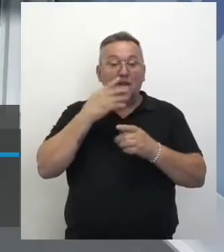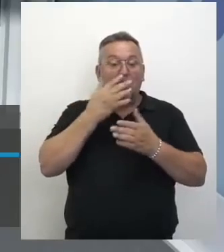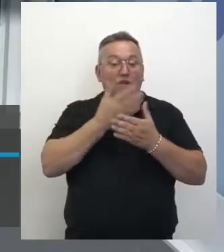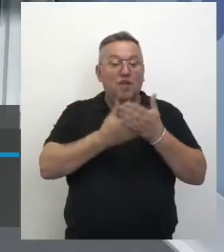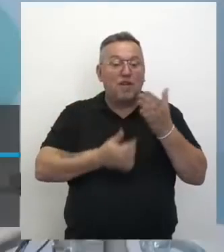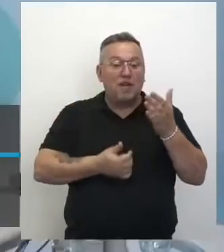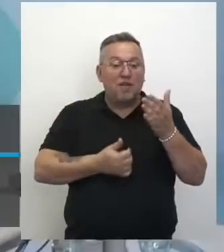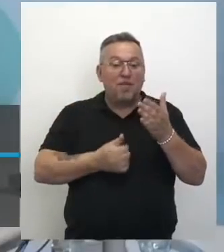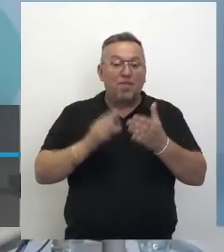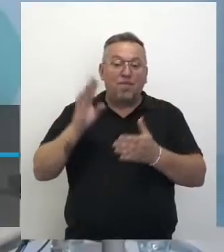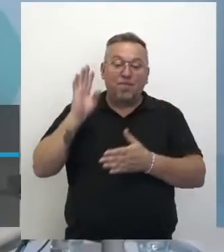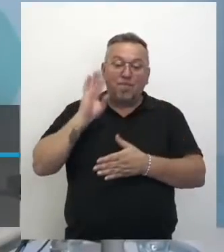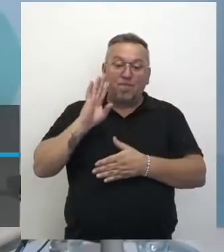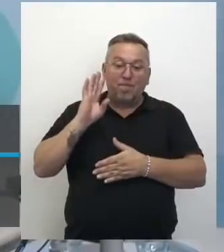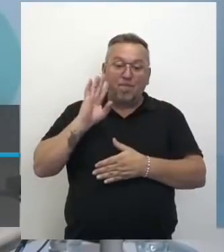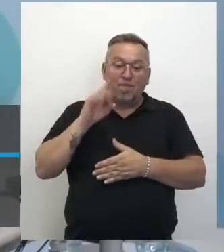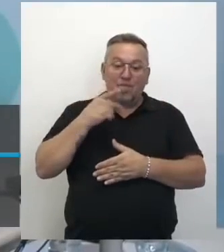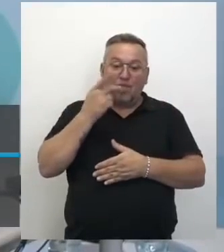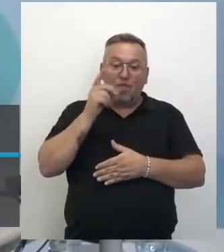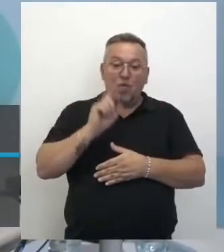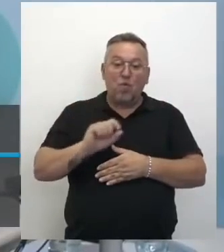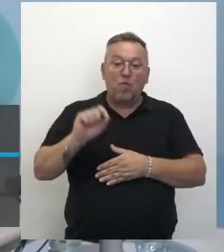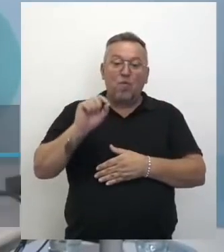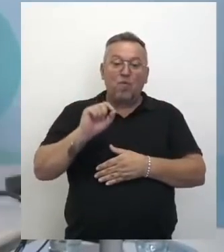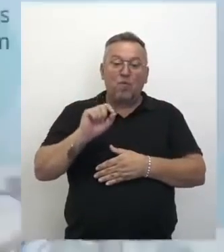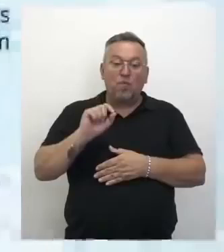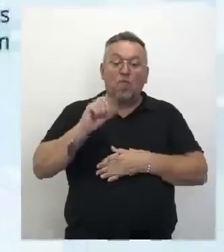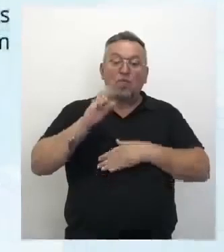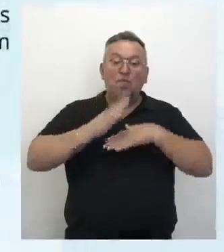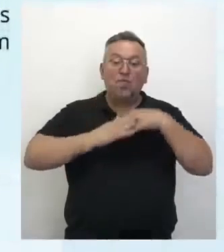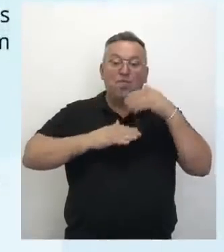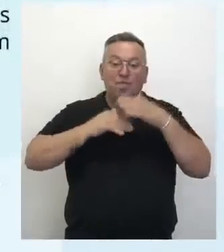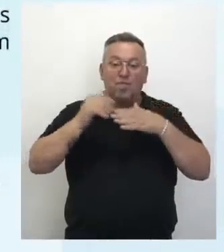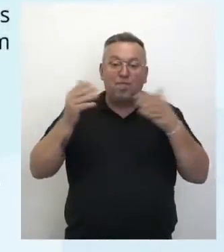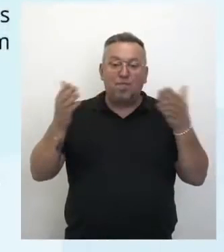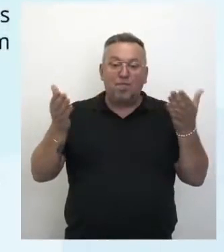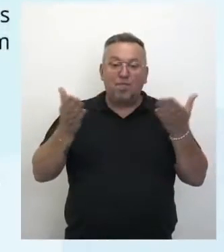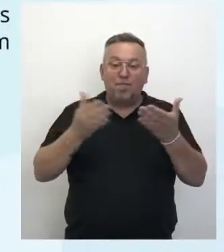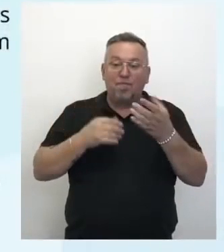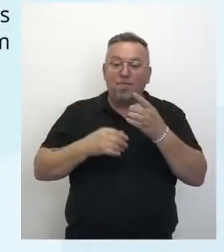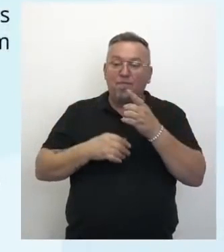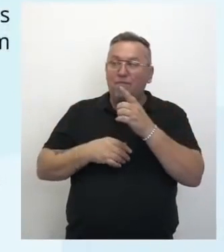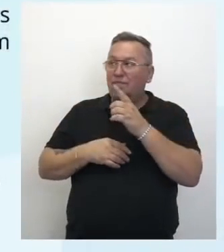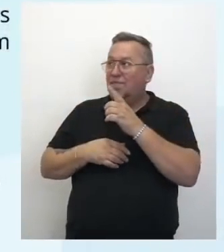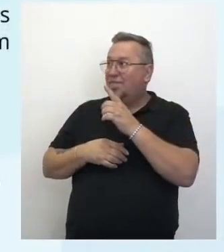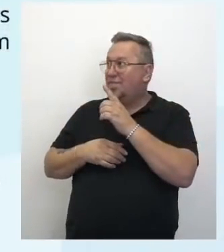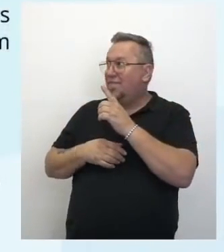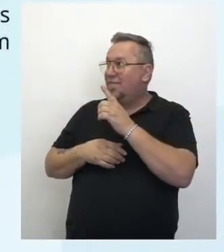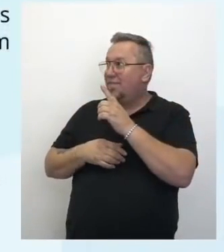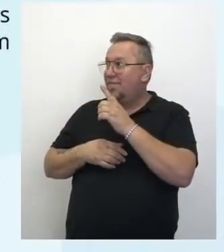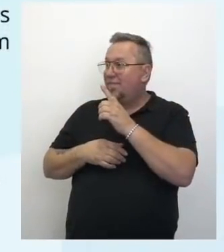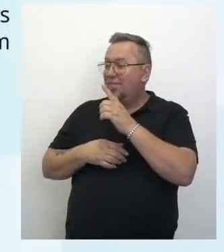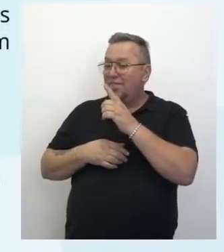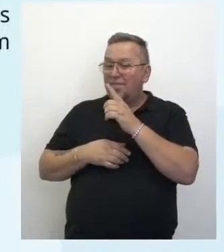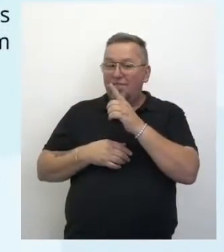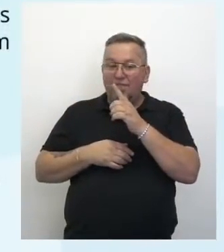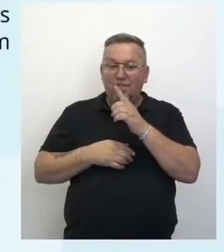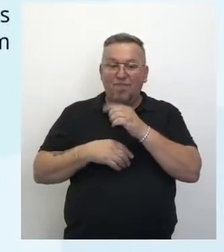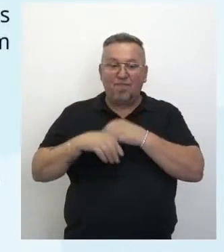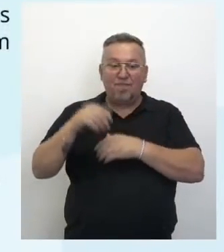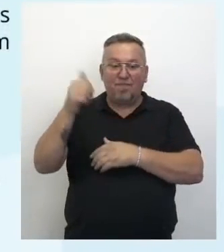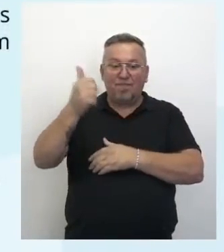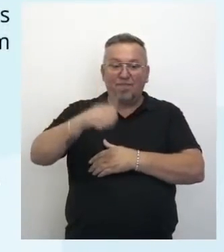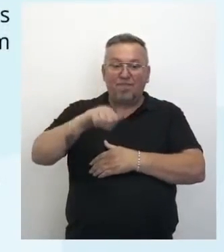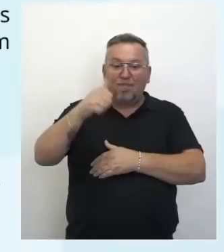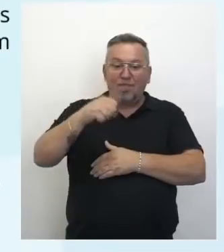sangue. Legal? Vamos então ver aí a habilidade da aula de hoje. Analisar